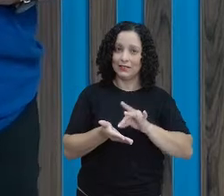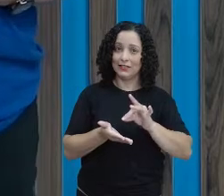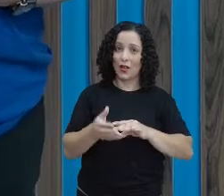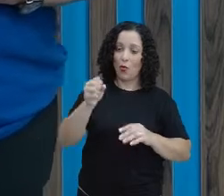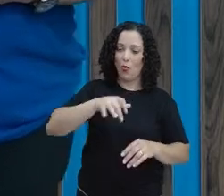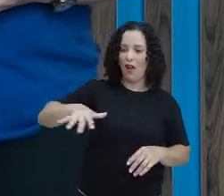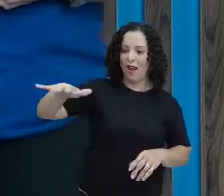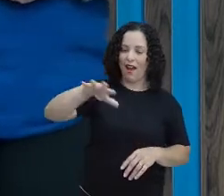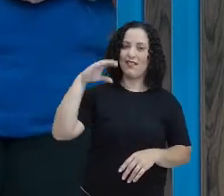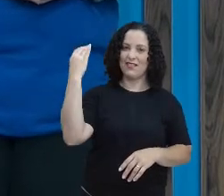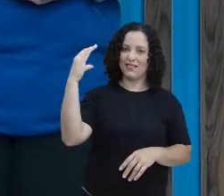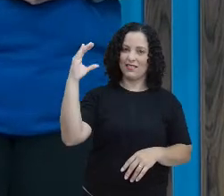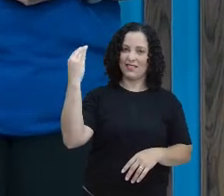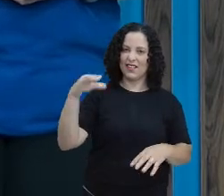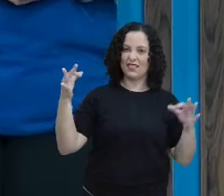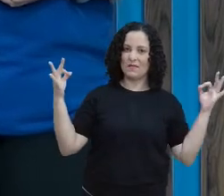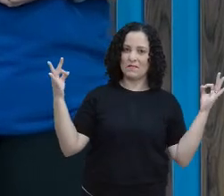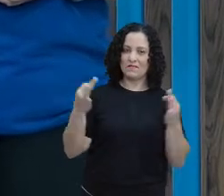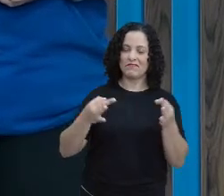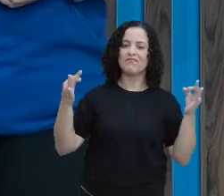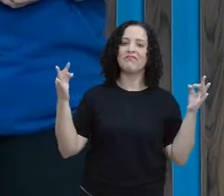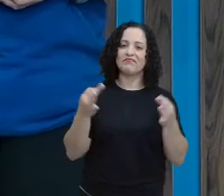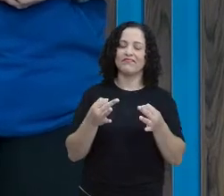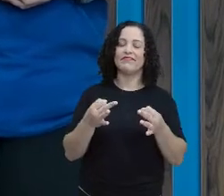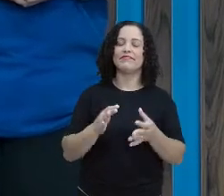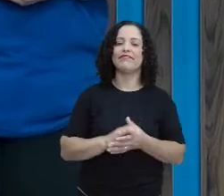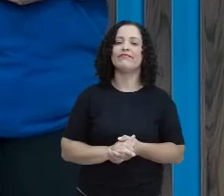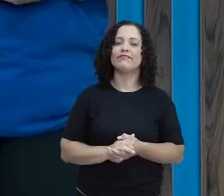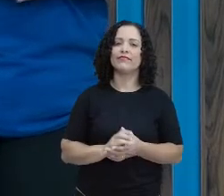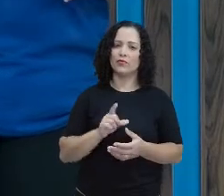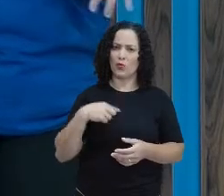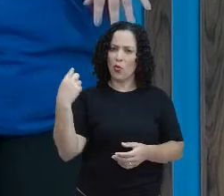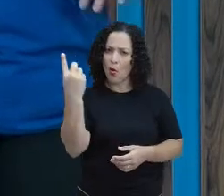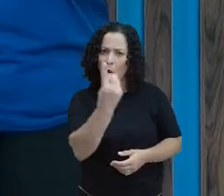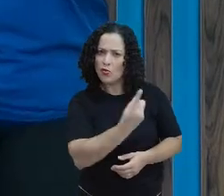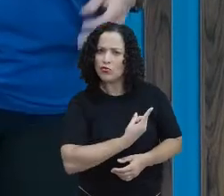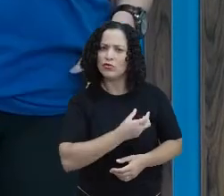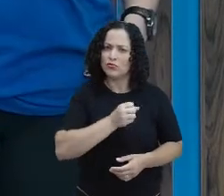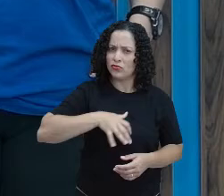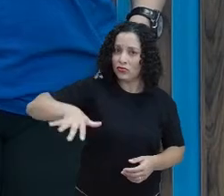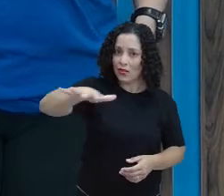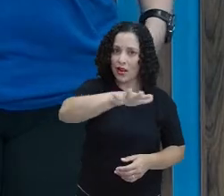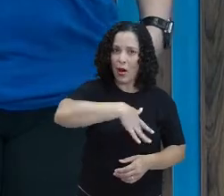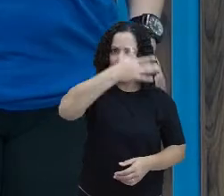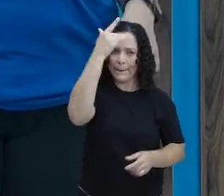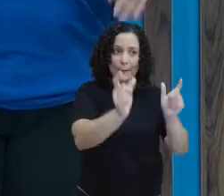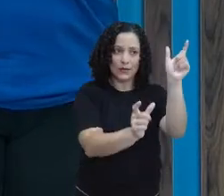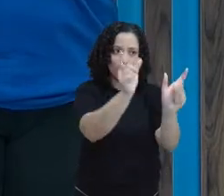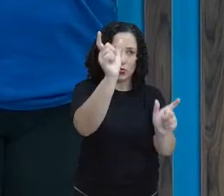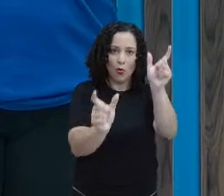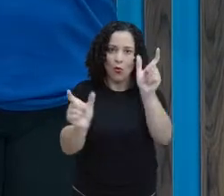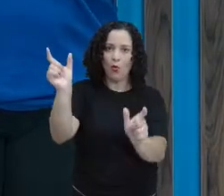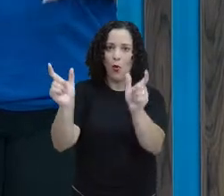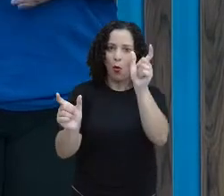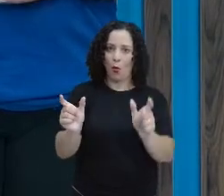ciência poderosa. E a gente, né? A gente, quando eu digo a gente, pessoal, estou falando dos seres humanos, né? Da raça